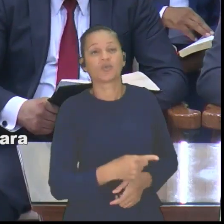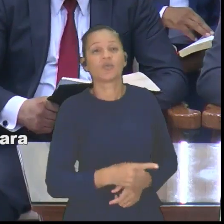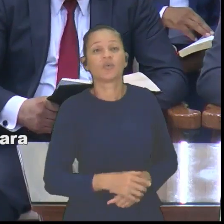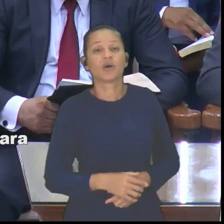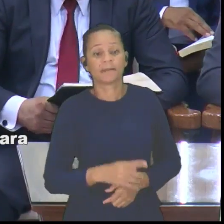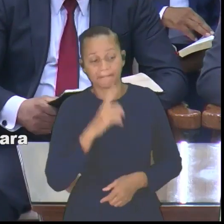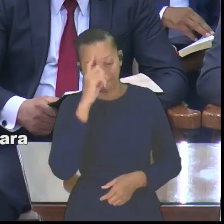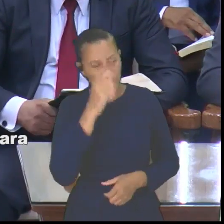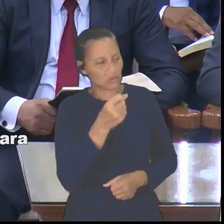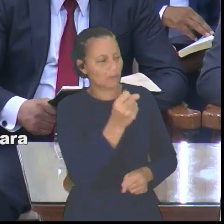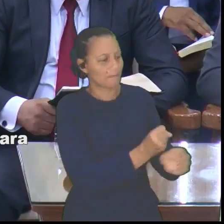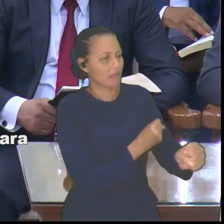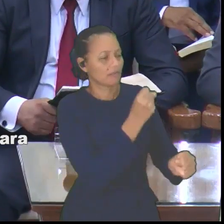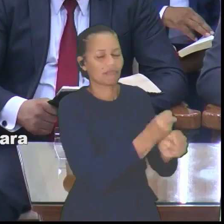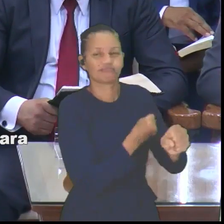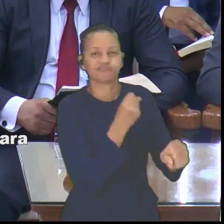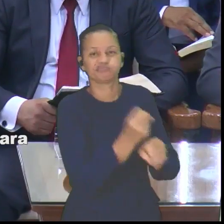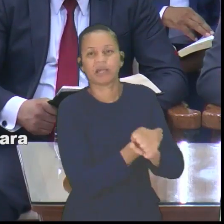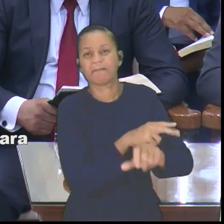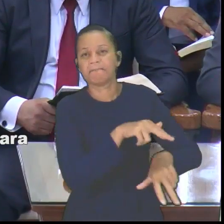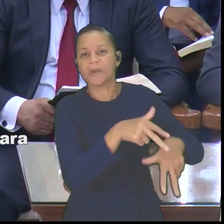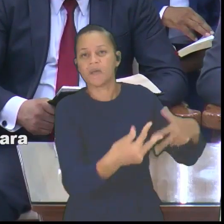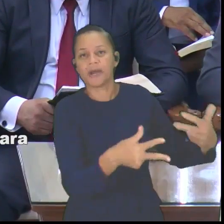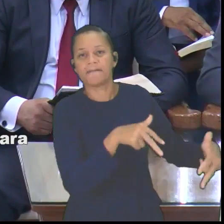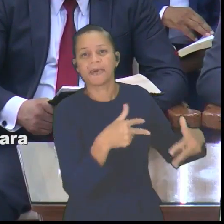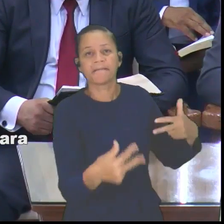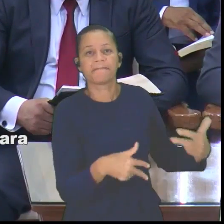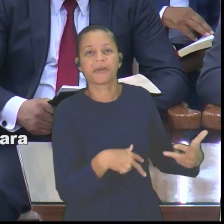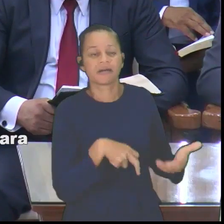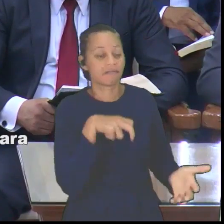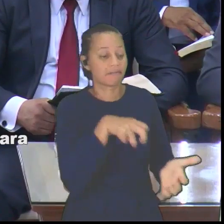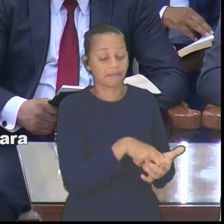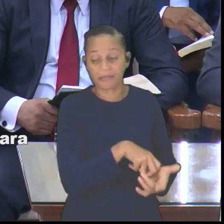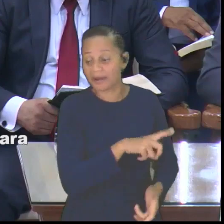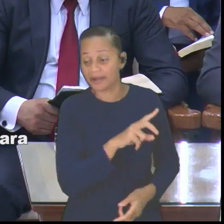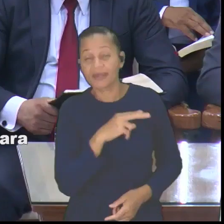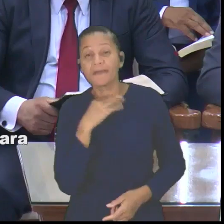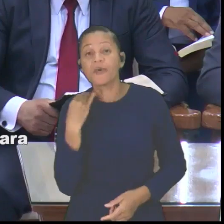o que é isso? Mandou matar os guardas. A sentença de morte era para quem?